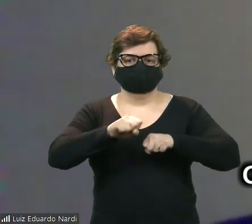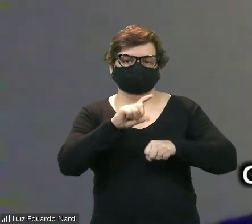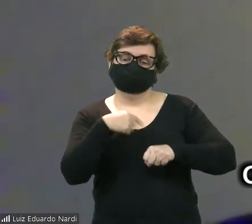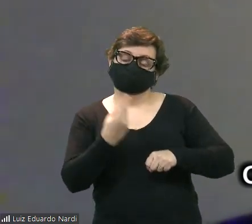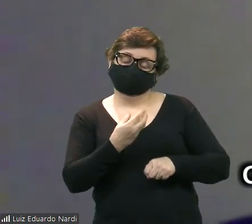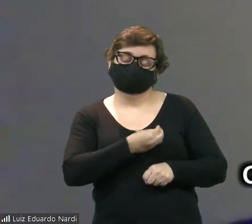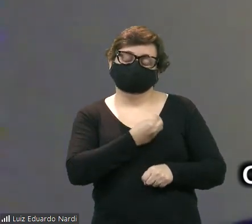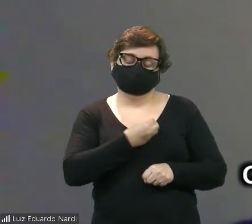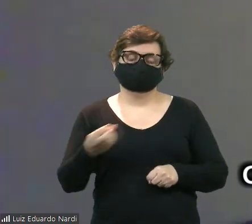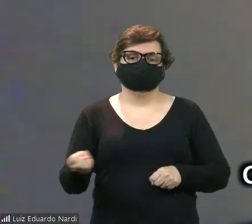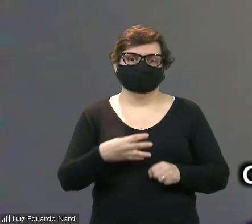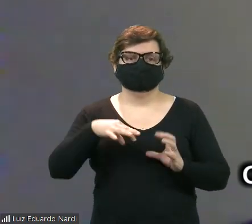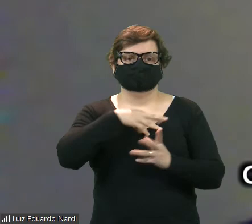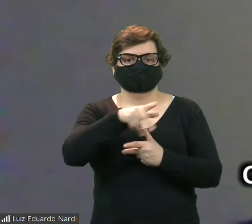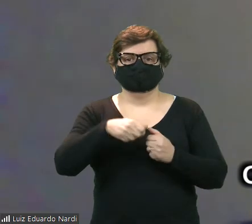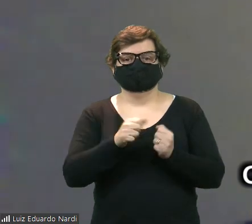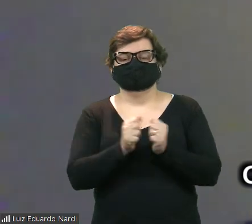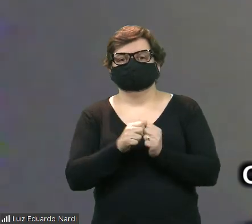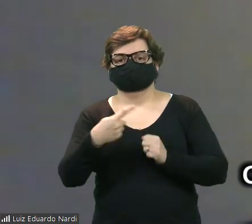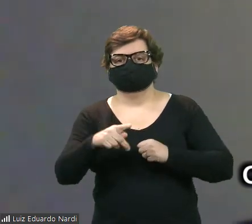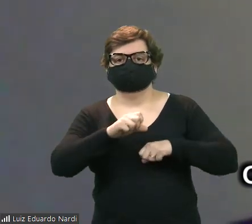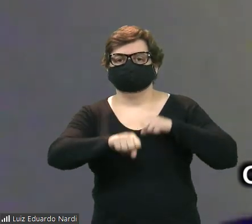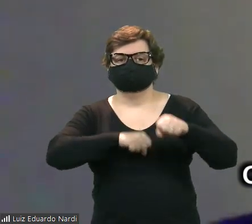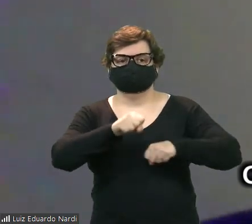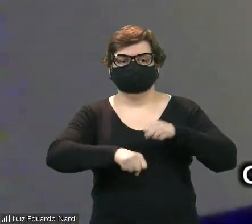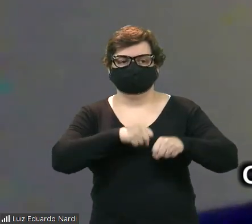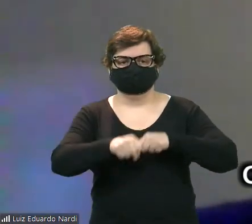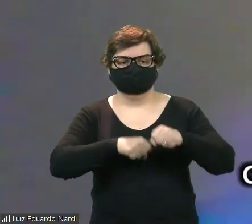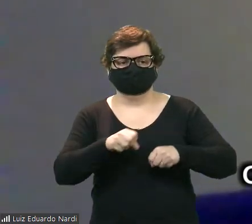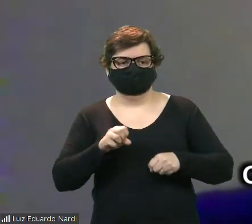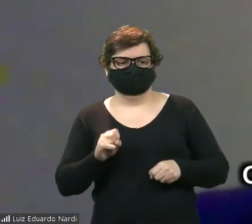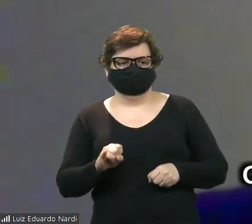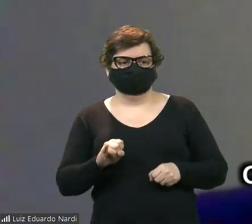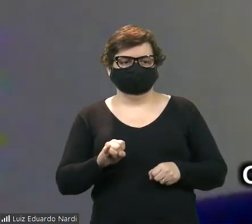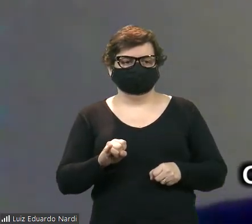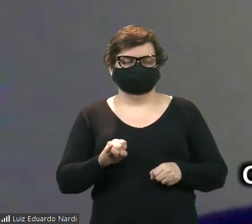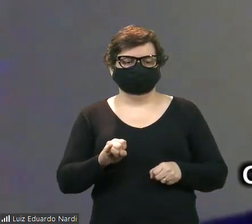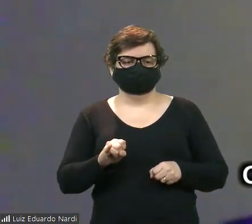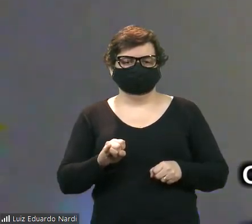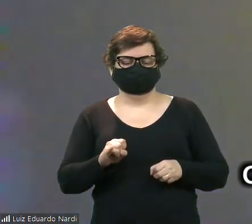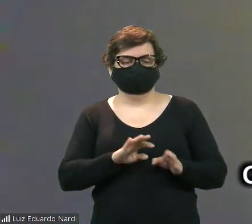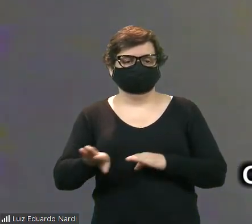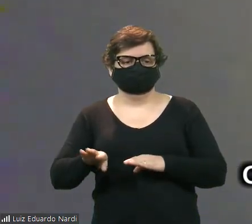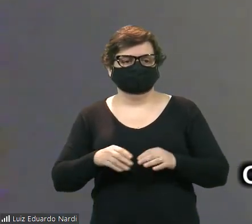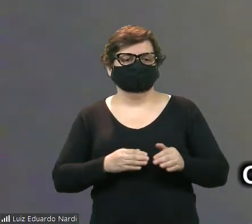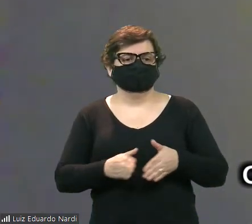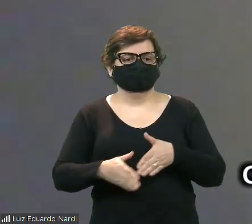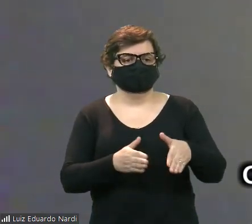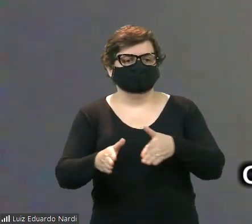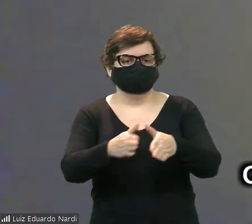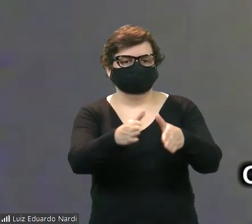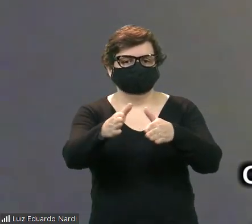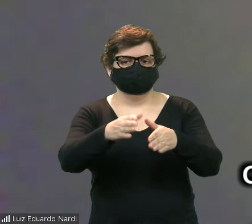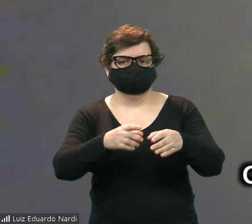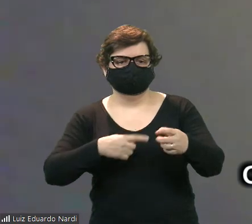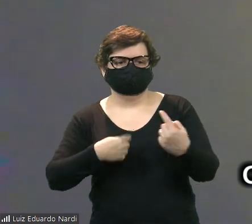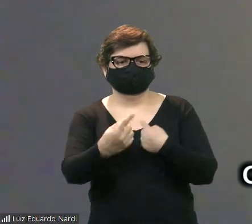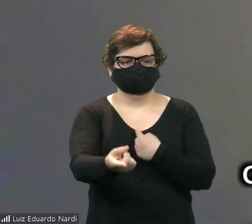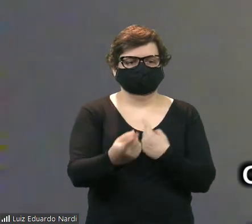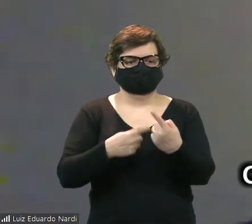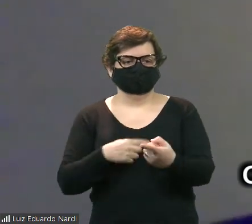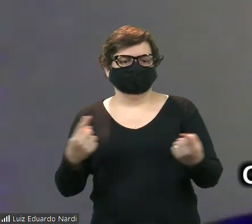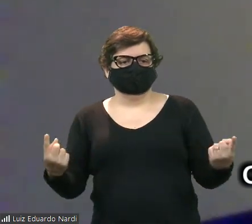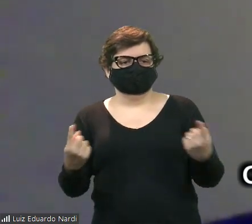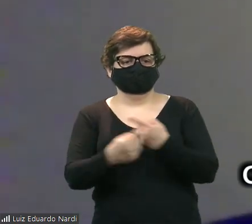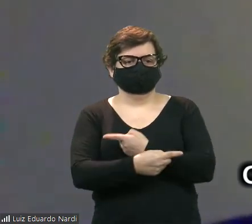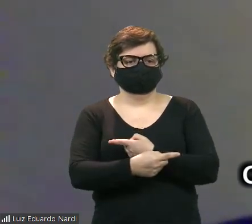mundo com suas bicicletas, se locomovendo da Zona Sul para a Zona